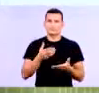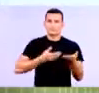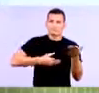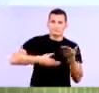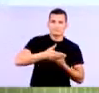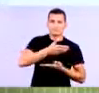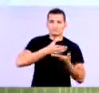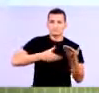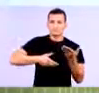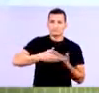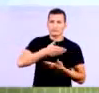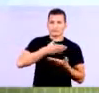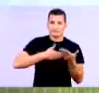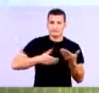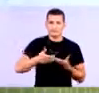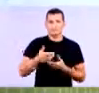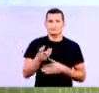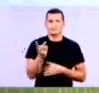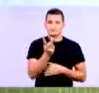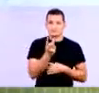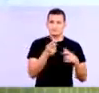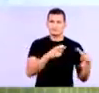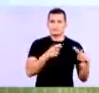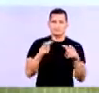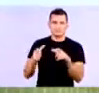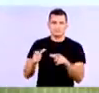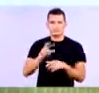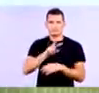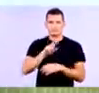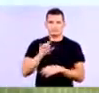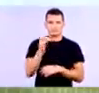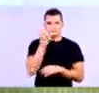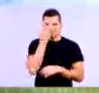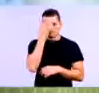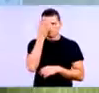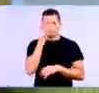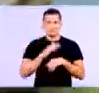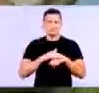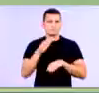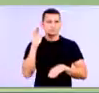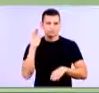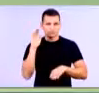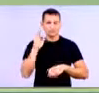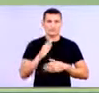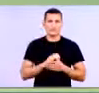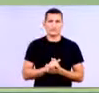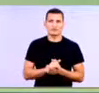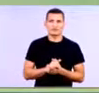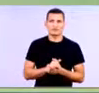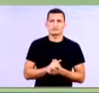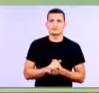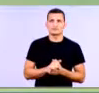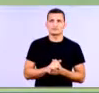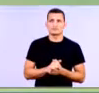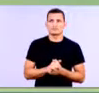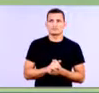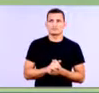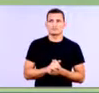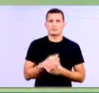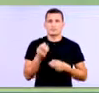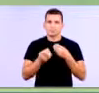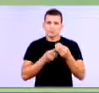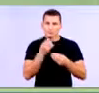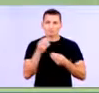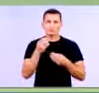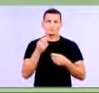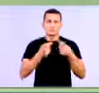né, entre esses setores vai facilitar muito mais essa definição da política